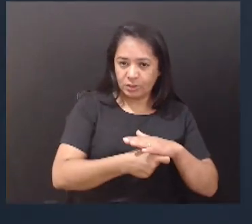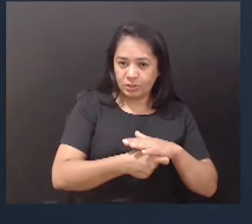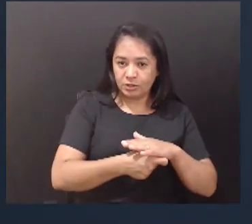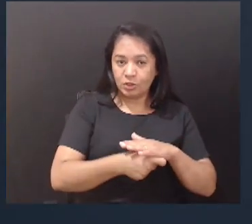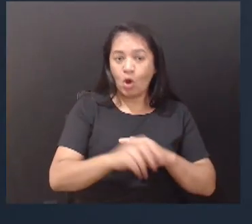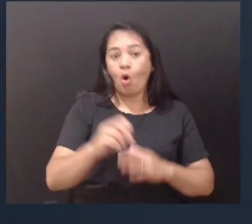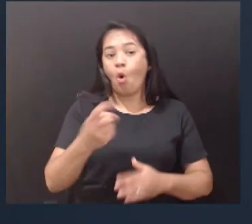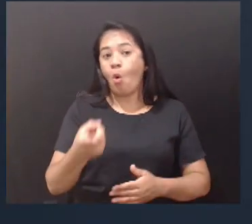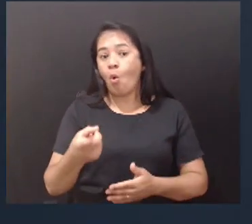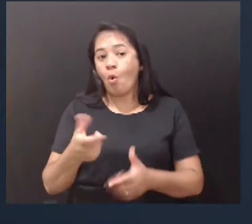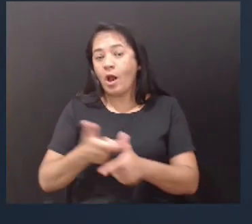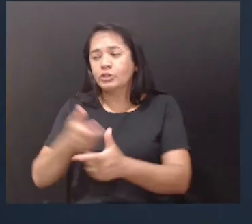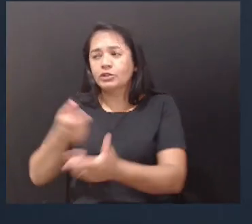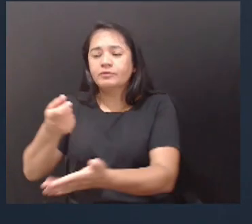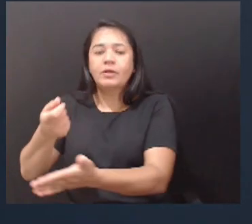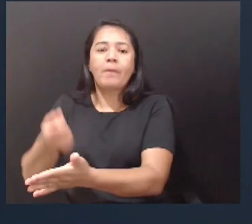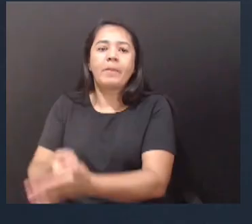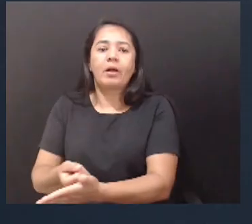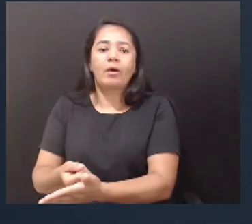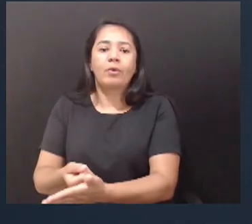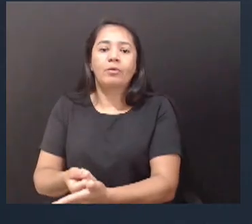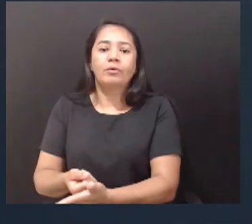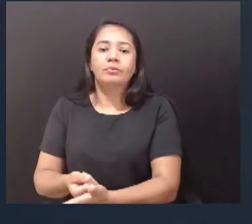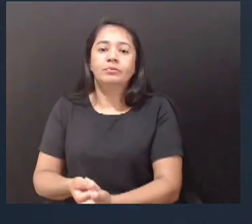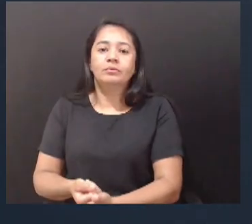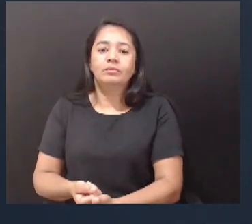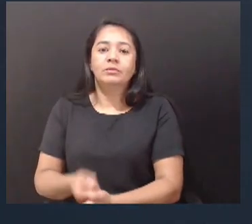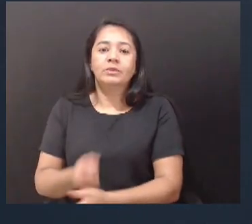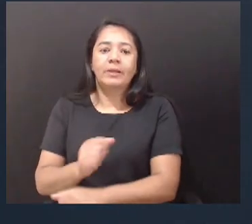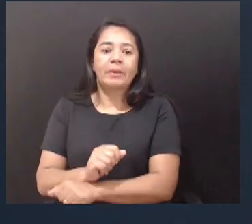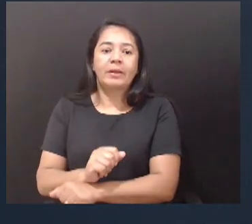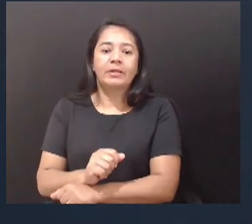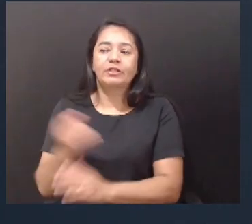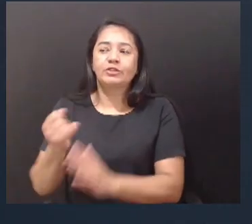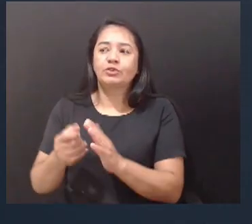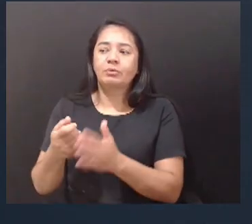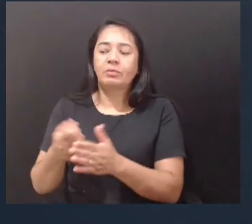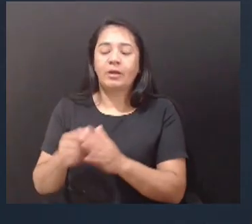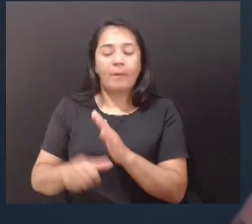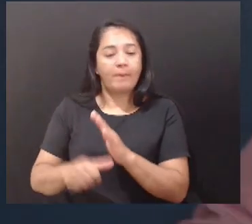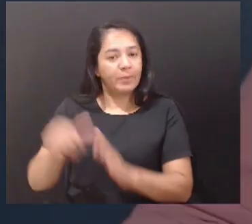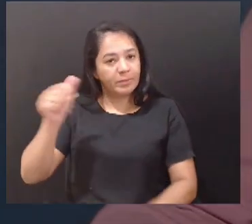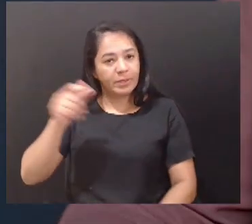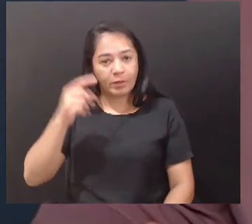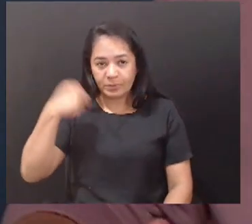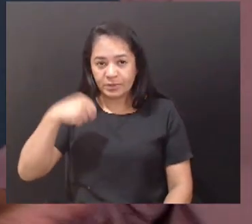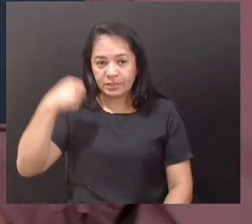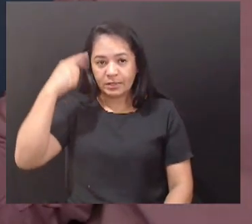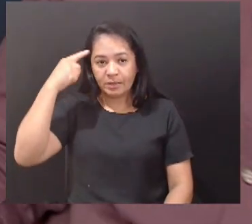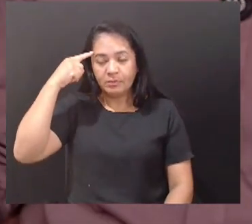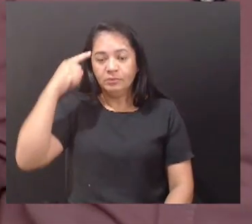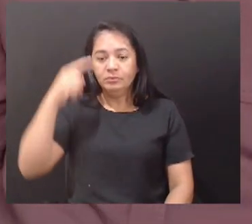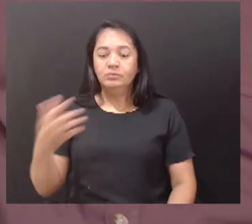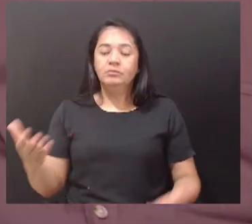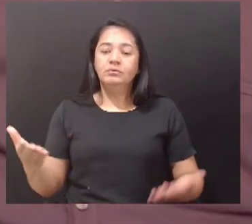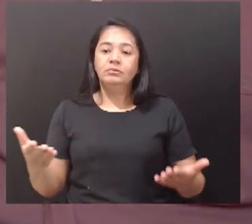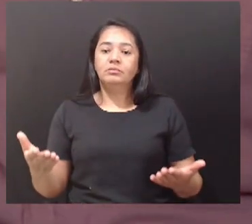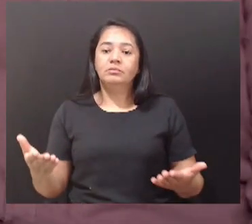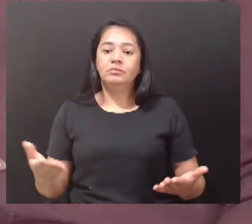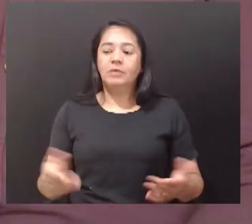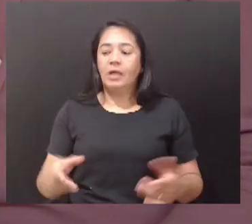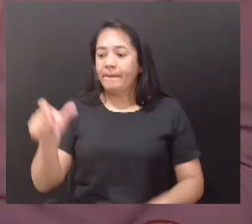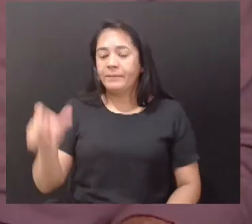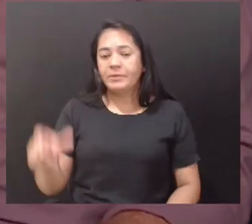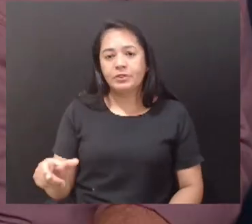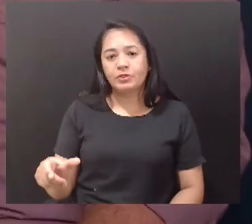ou vou quitar uma dívida e parar de pagar juros? É o primeiro ponto. E nessas considerações da pessoa avaliar isso, o que ela